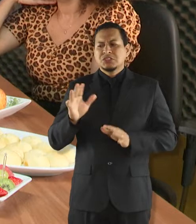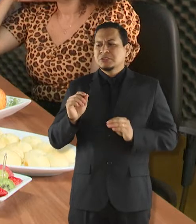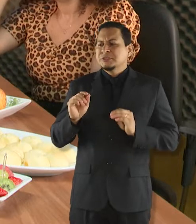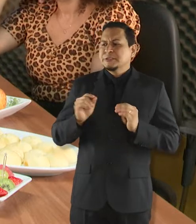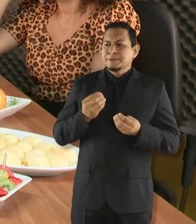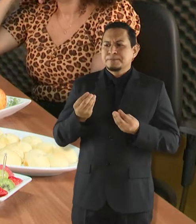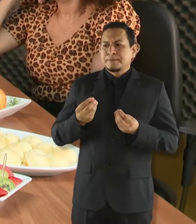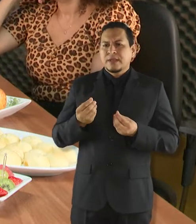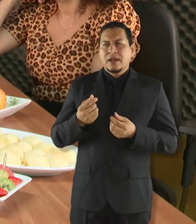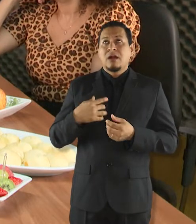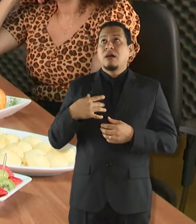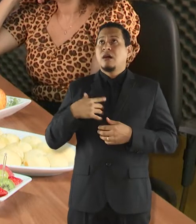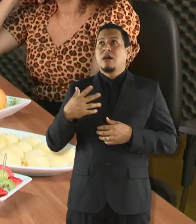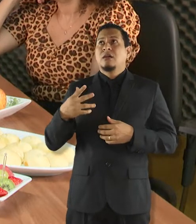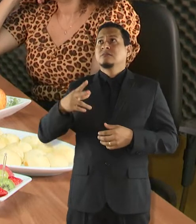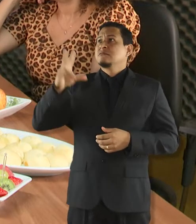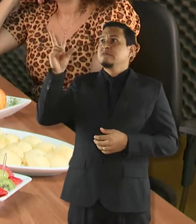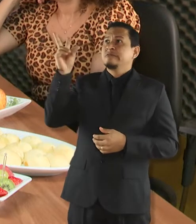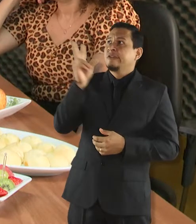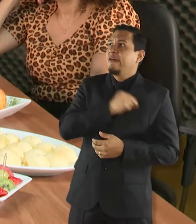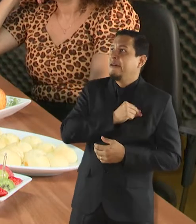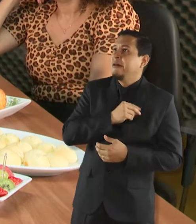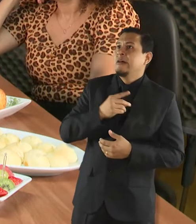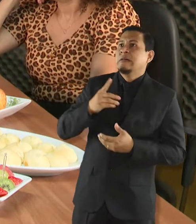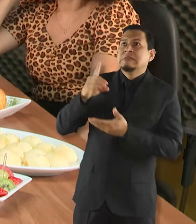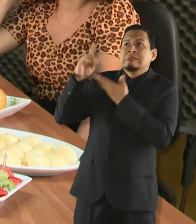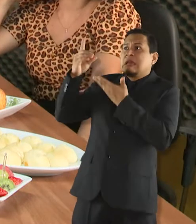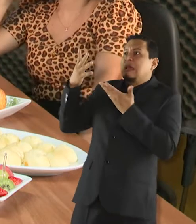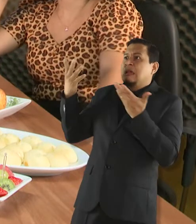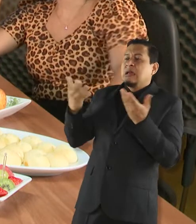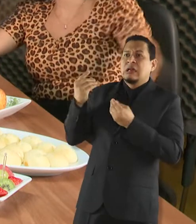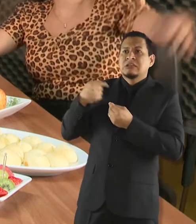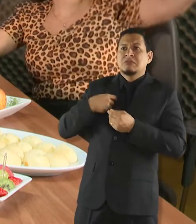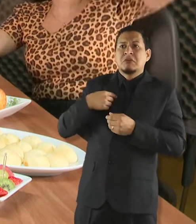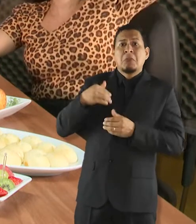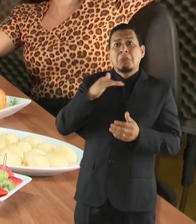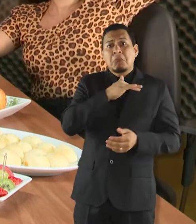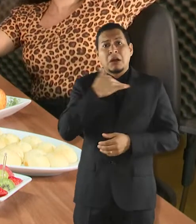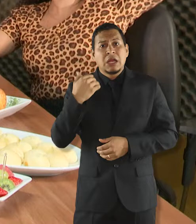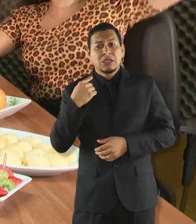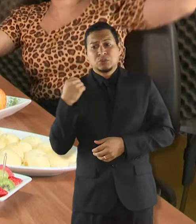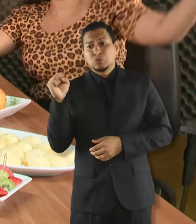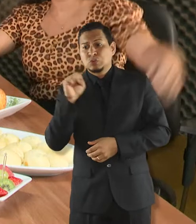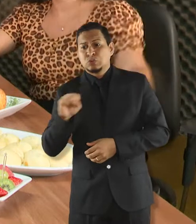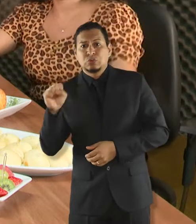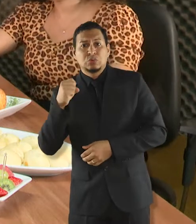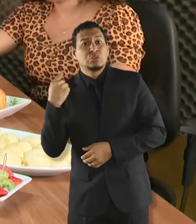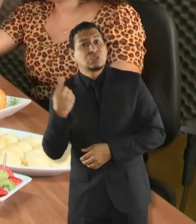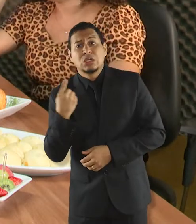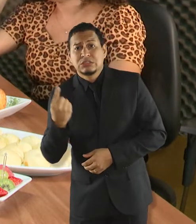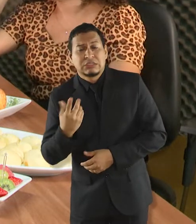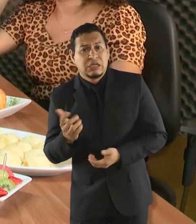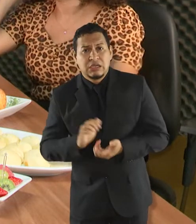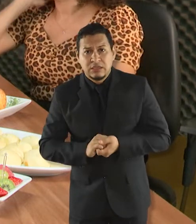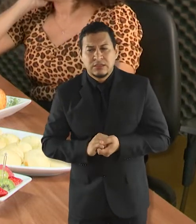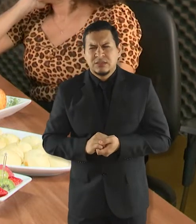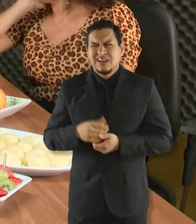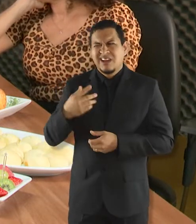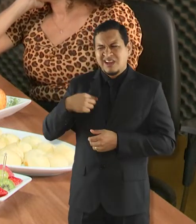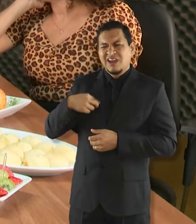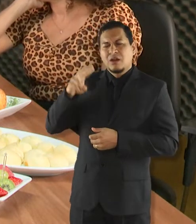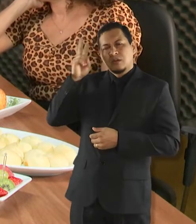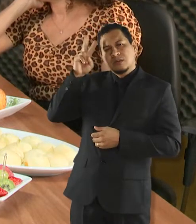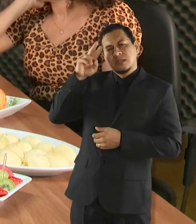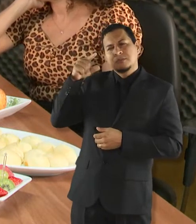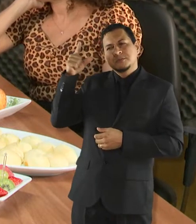problema de, meu Deus, estou só, vou morrer Tô só. desesperada. Outro dia morre, nós não. discutimos isso